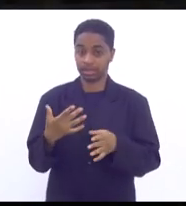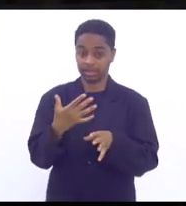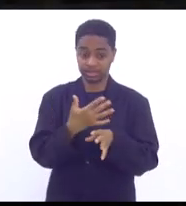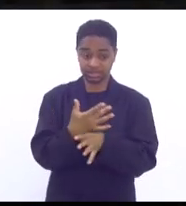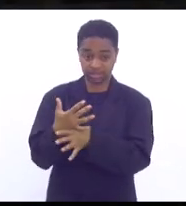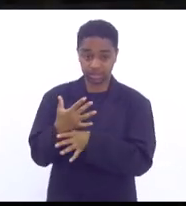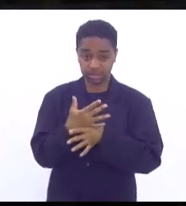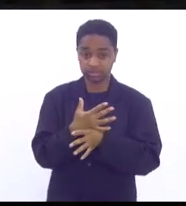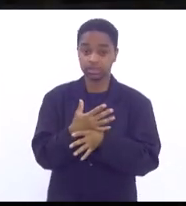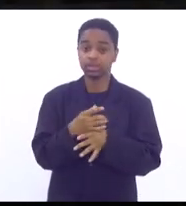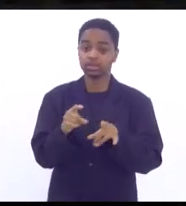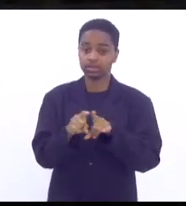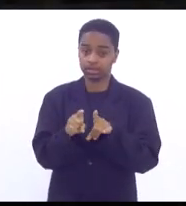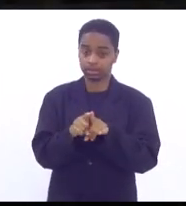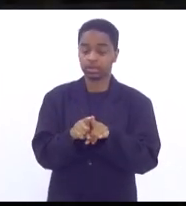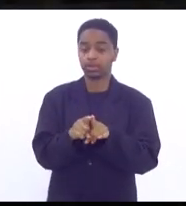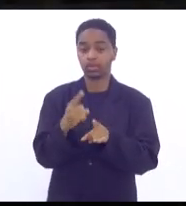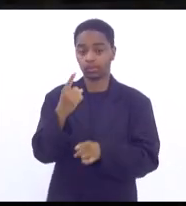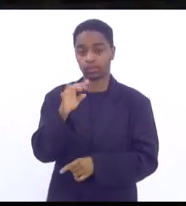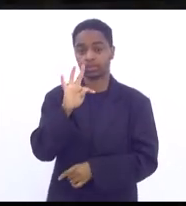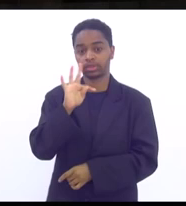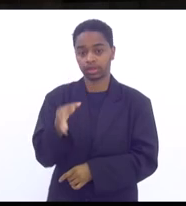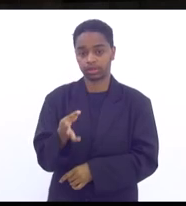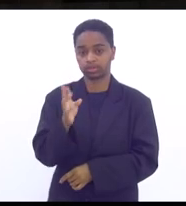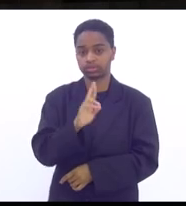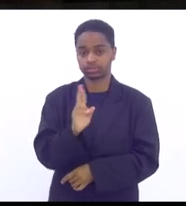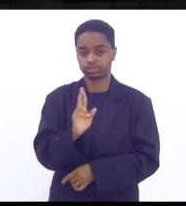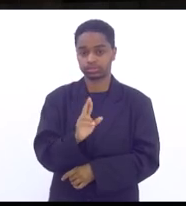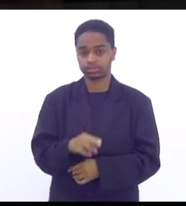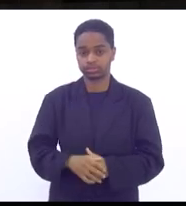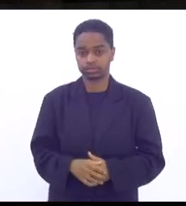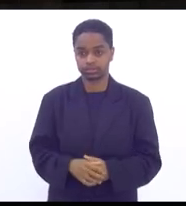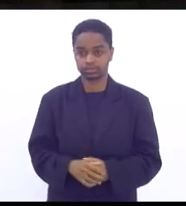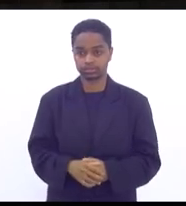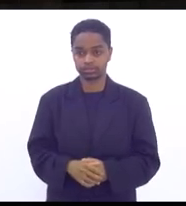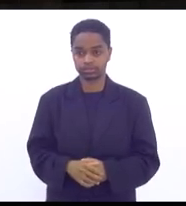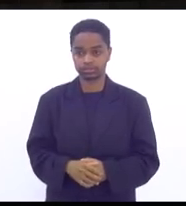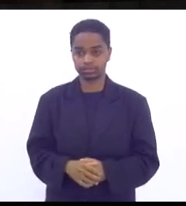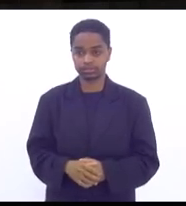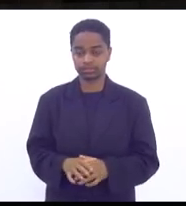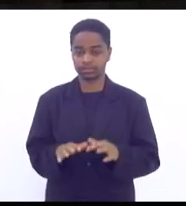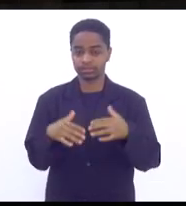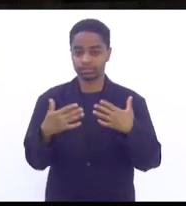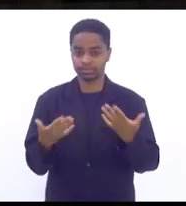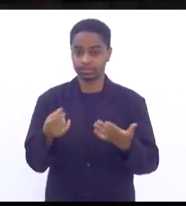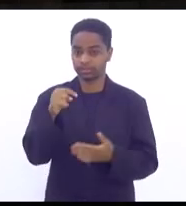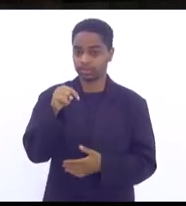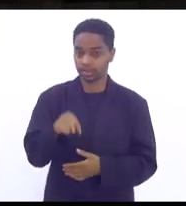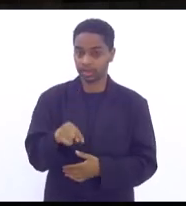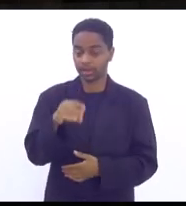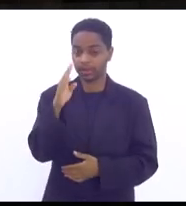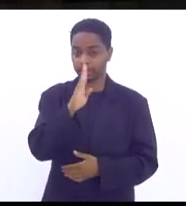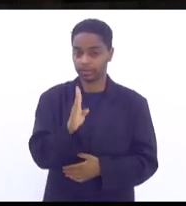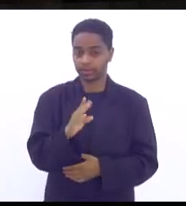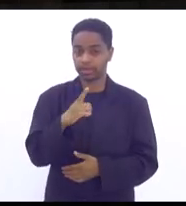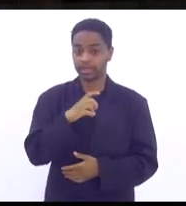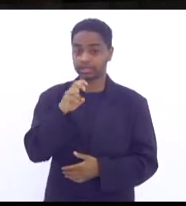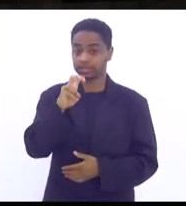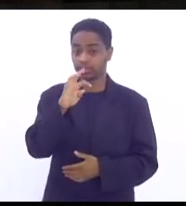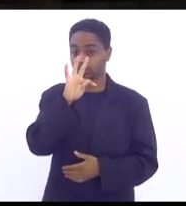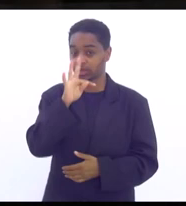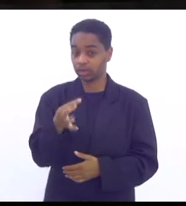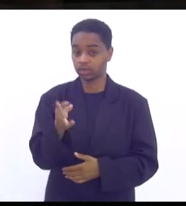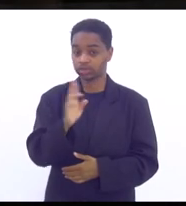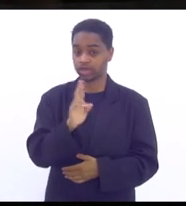em outro trilhão de reais. Então, nós temos inscritos no Brasil 5 trilhões de reais